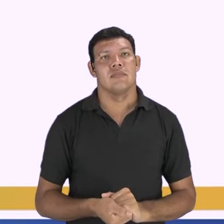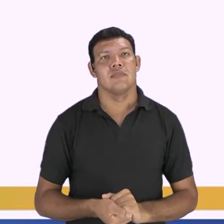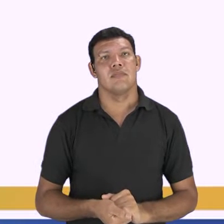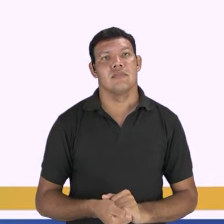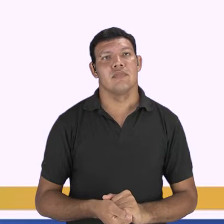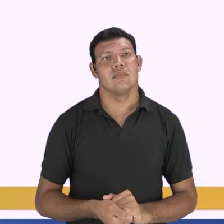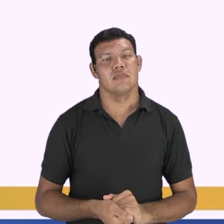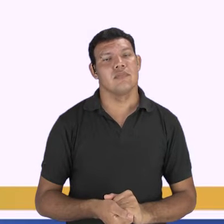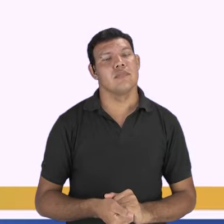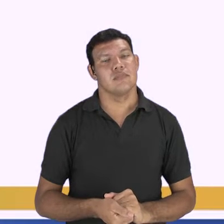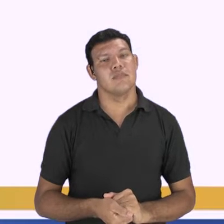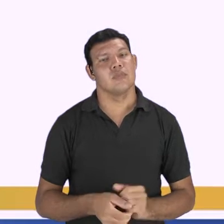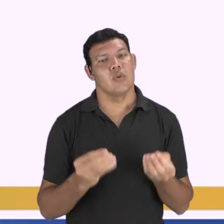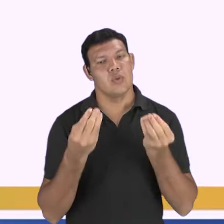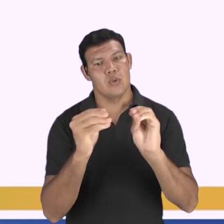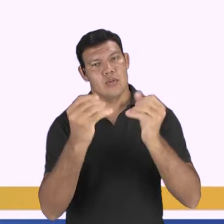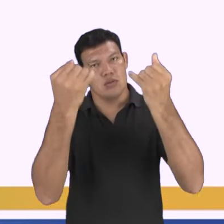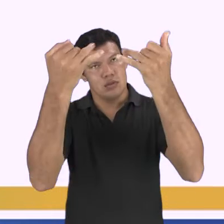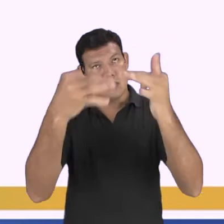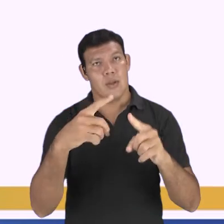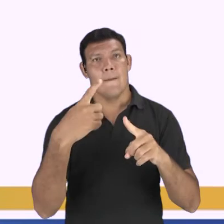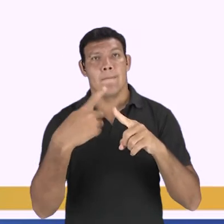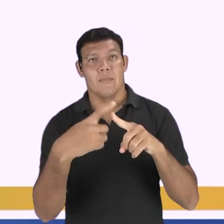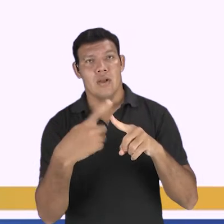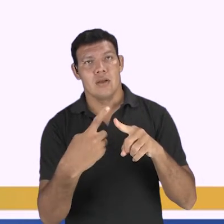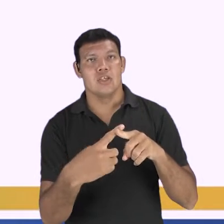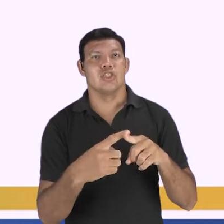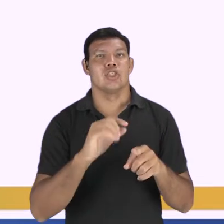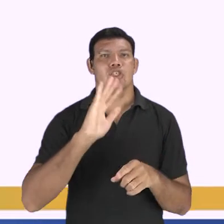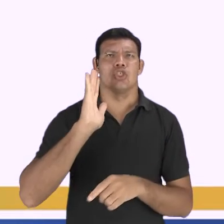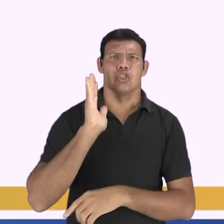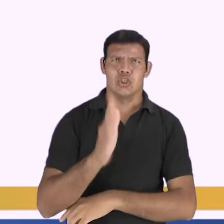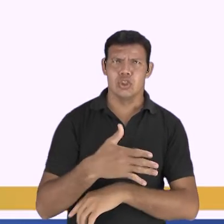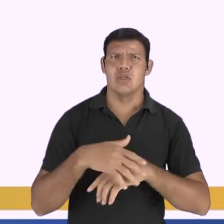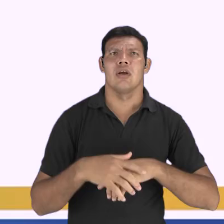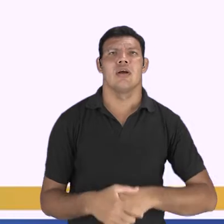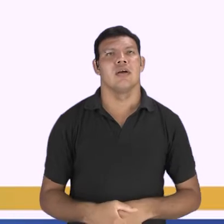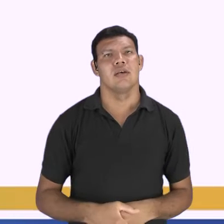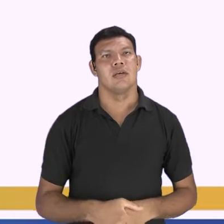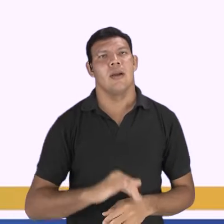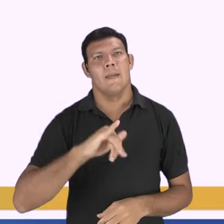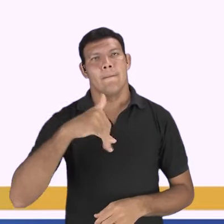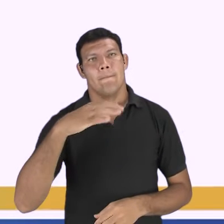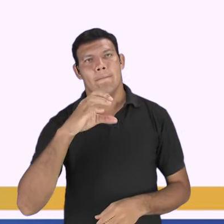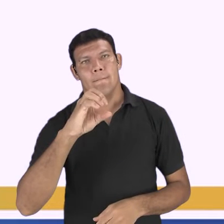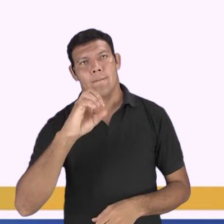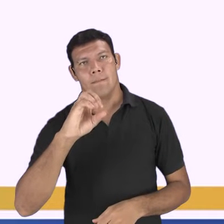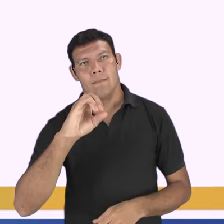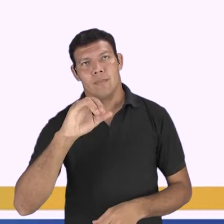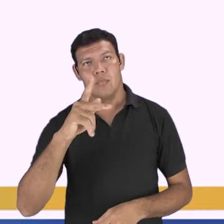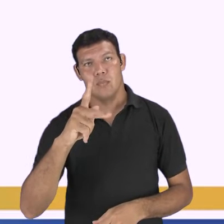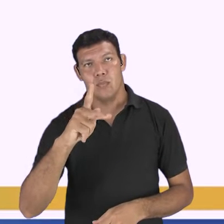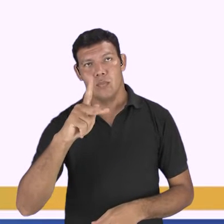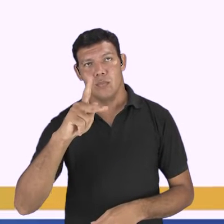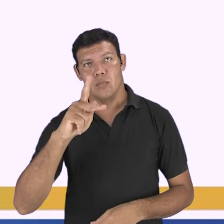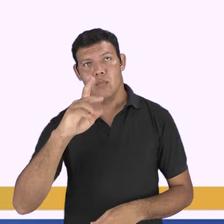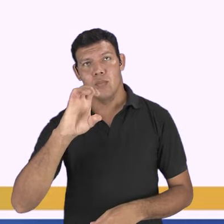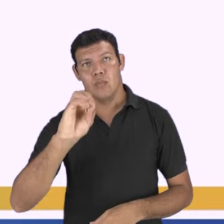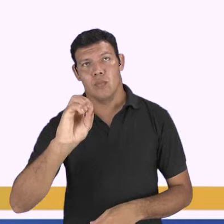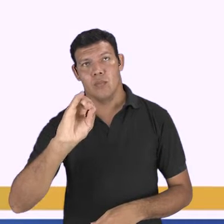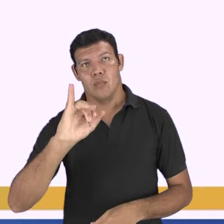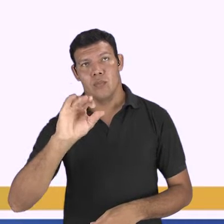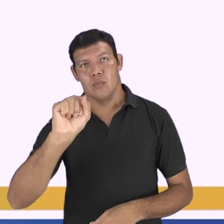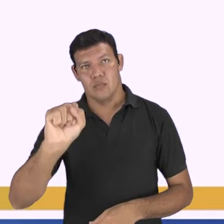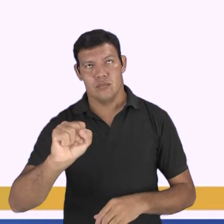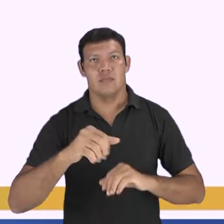uma explicação, eu utilizo o porquê junto e sem acento, que esse é o para explicar. Sempre que eu vou explicar, eu uso esse porquê aí, tá